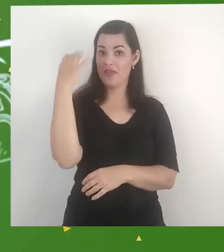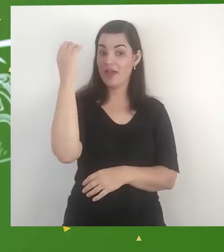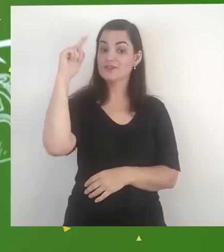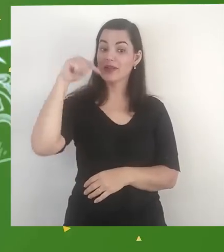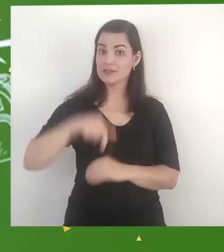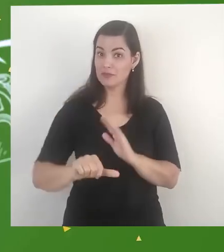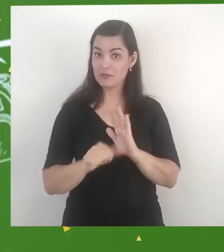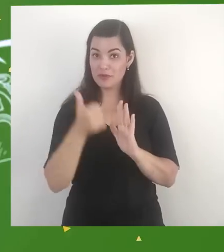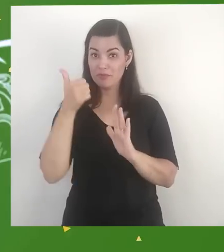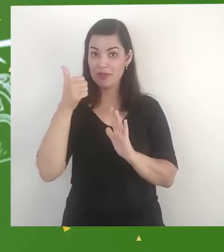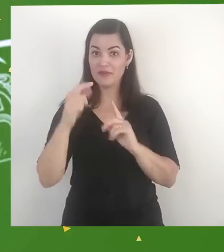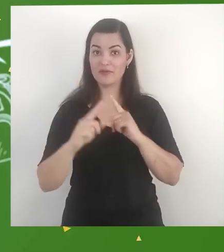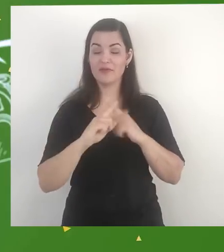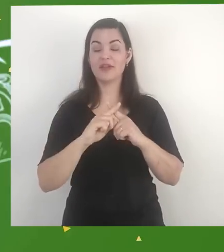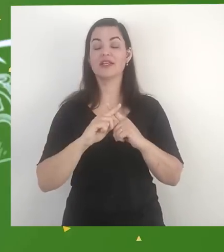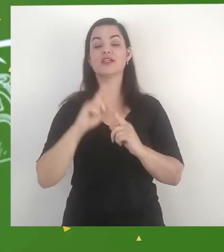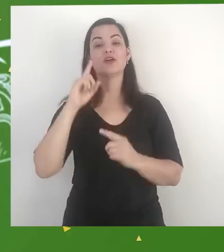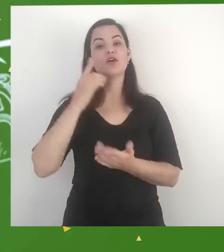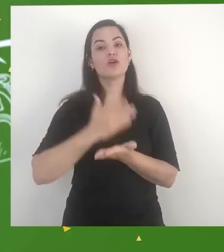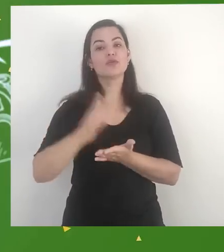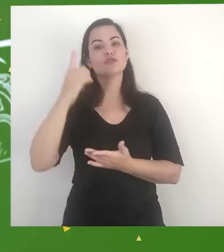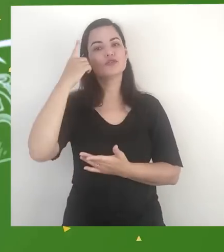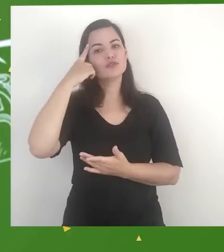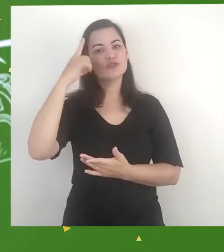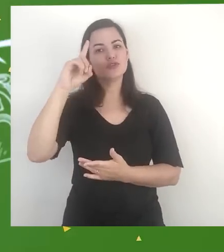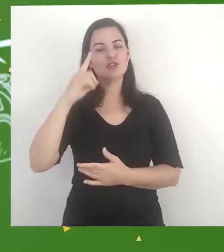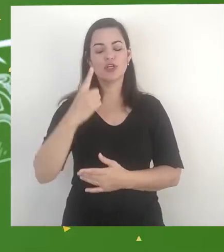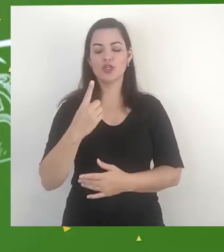teve início no dia 12 de abril de